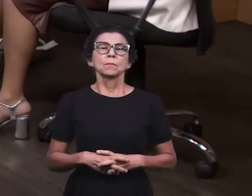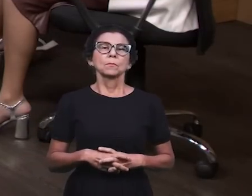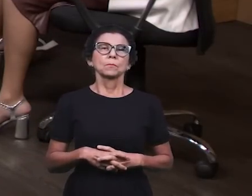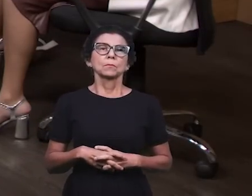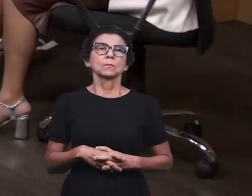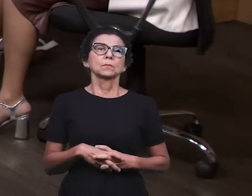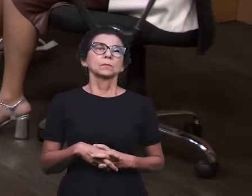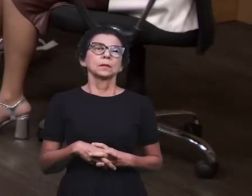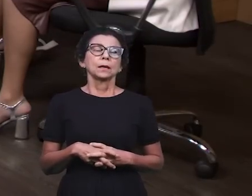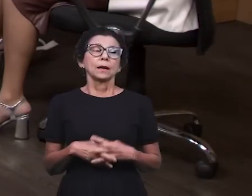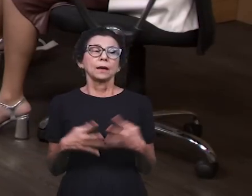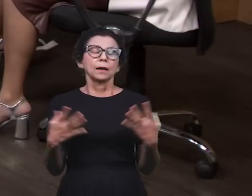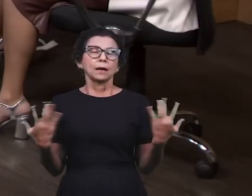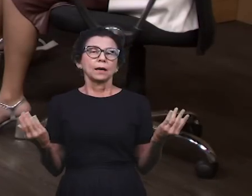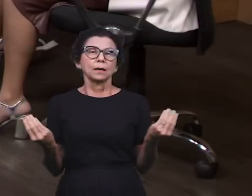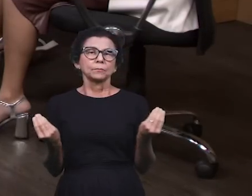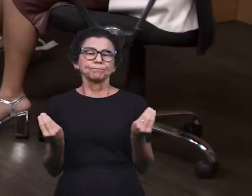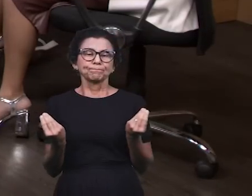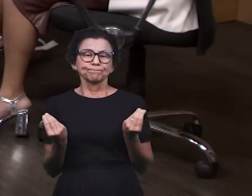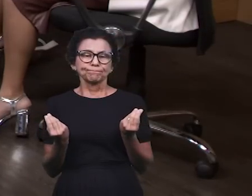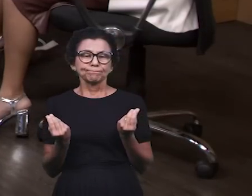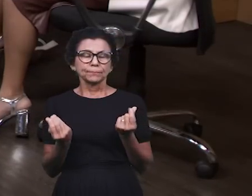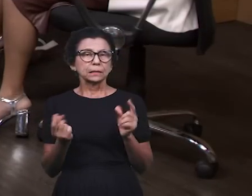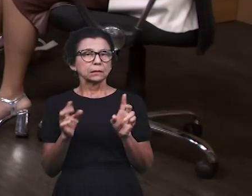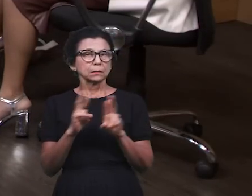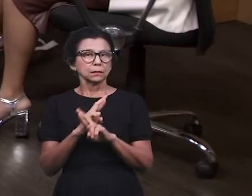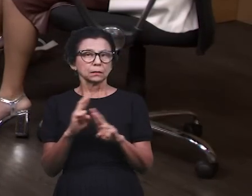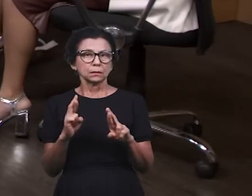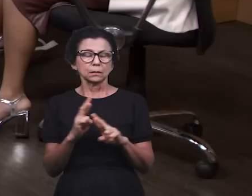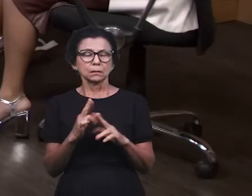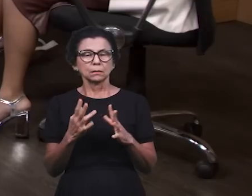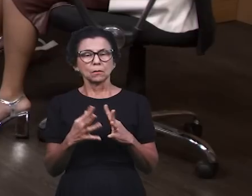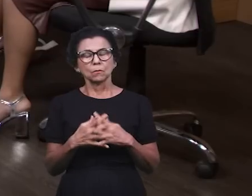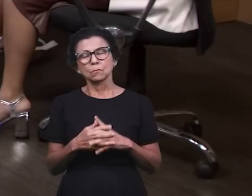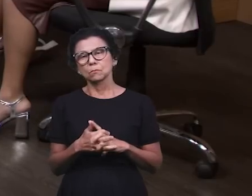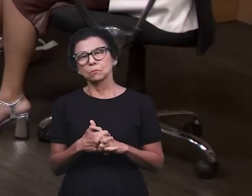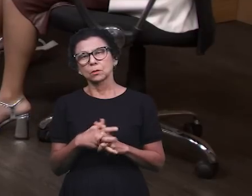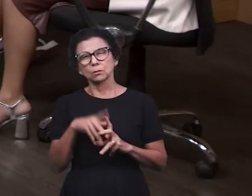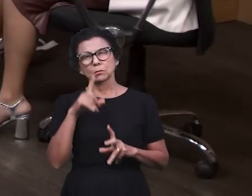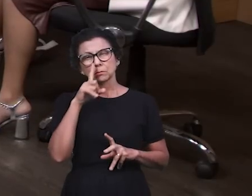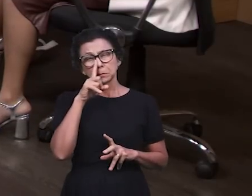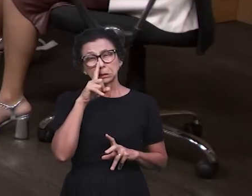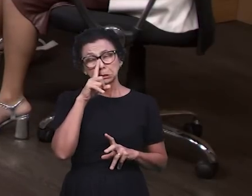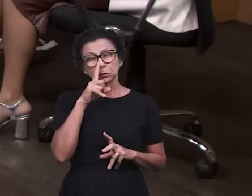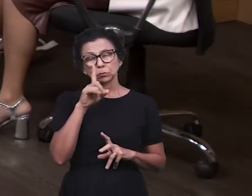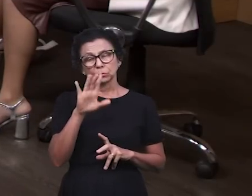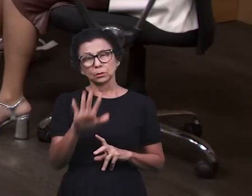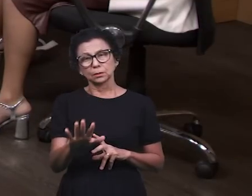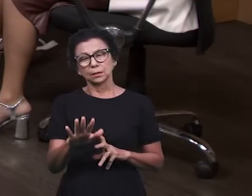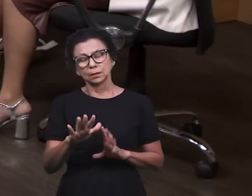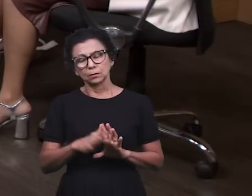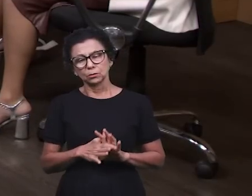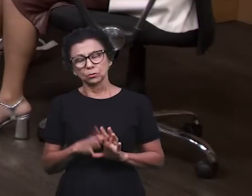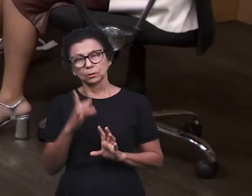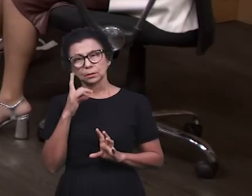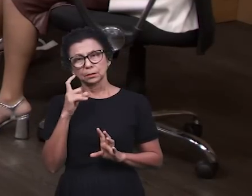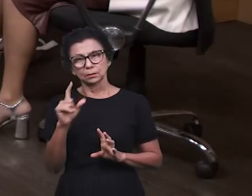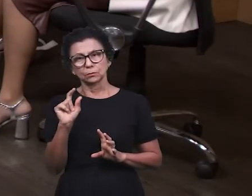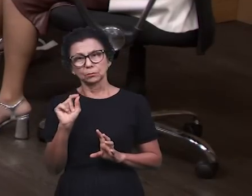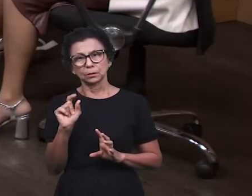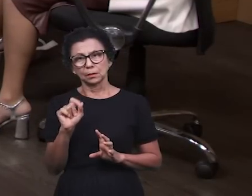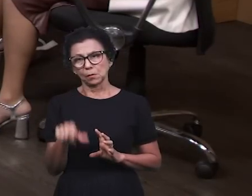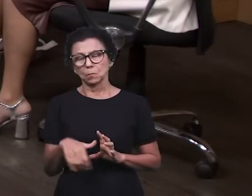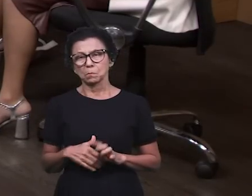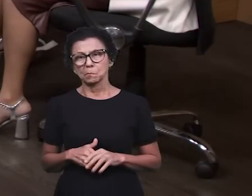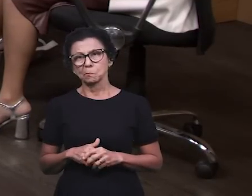perigos, né, e ainda dentro da pergunta que foi feita, há alguns aspectos que eu julgo interessante, eu queria saber a sua